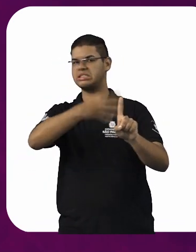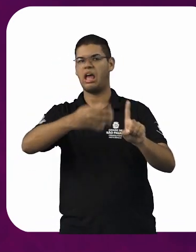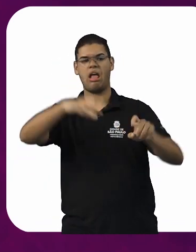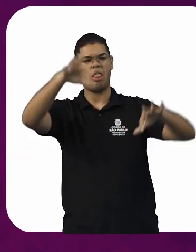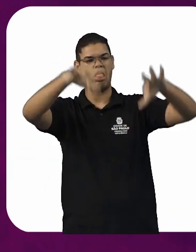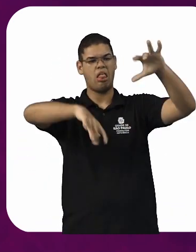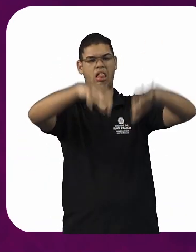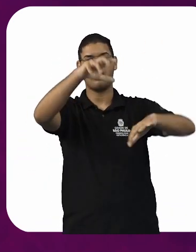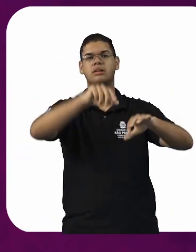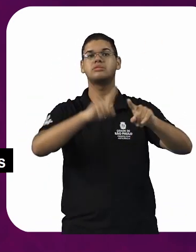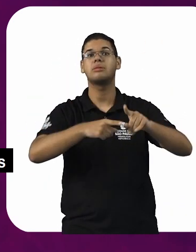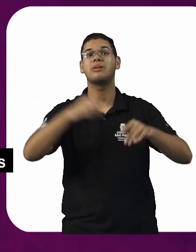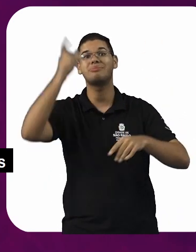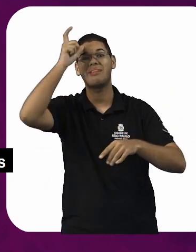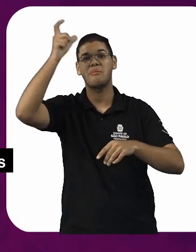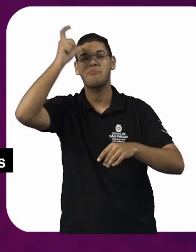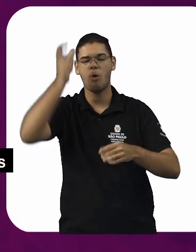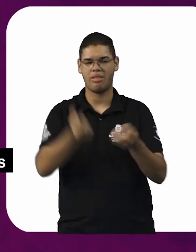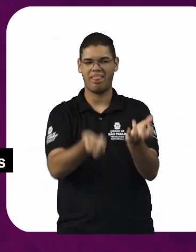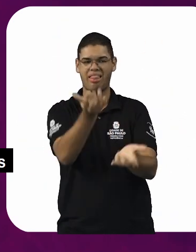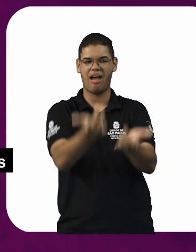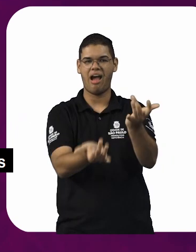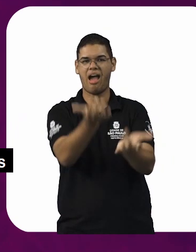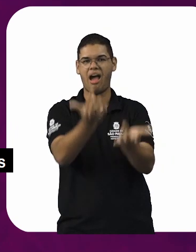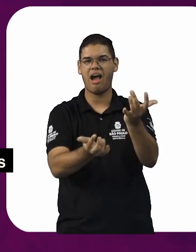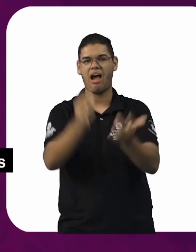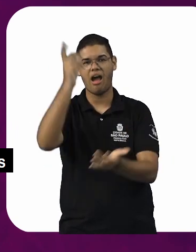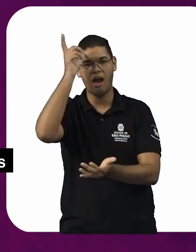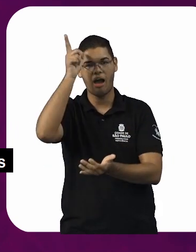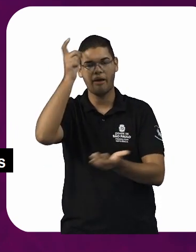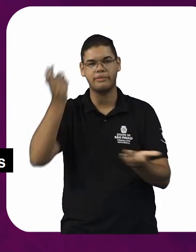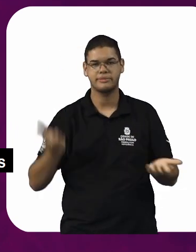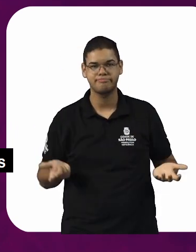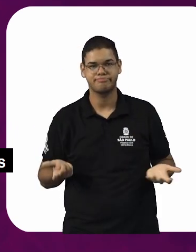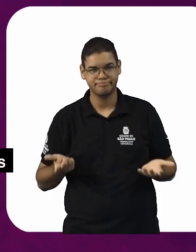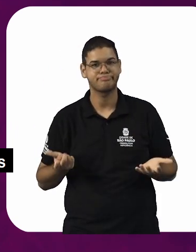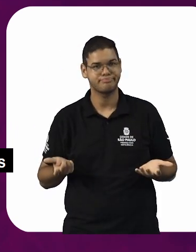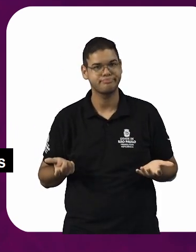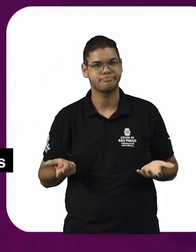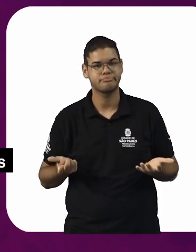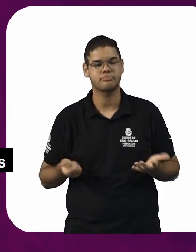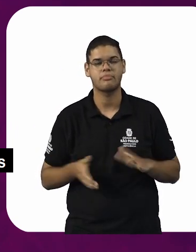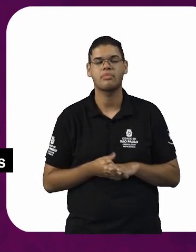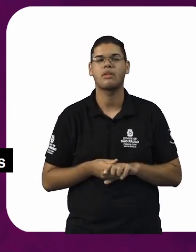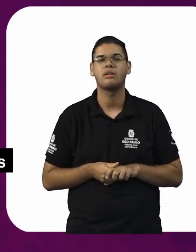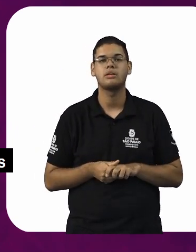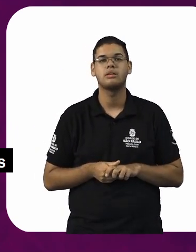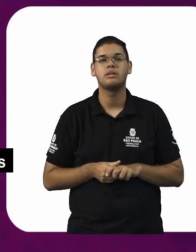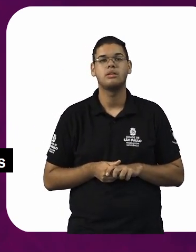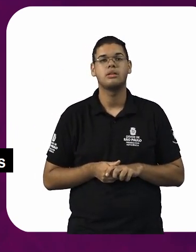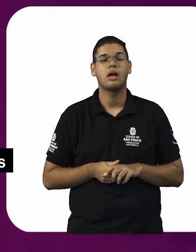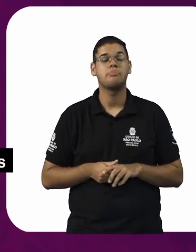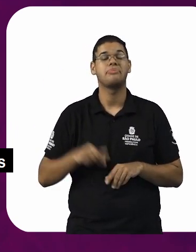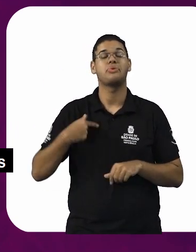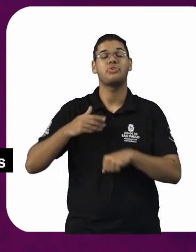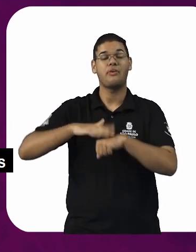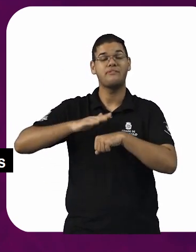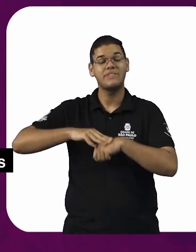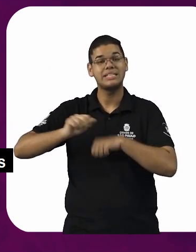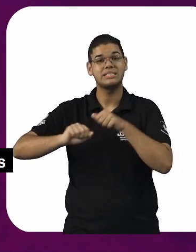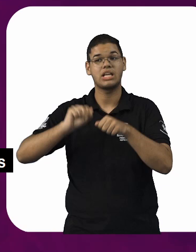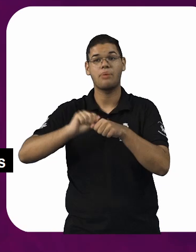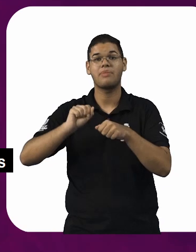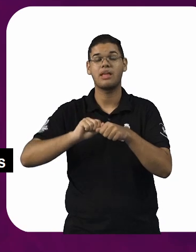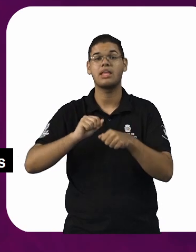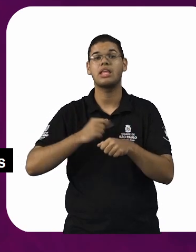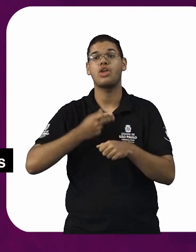do inferno. Daí, no Supremo, julgamento da homotransfobia como racismo, que eu fiz as ações, eu citei em 2014 uma